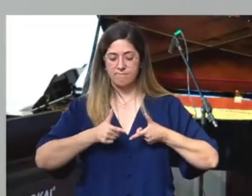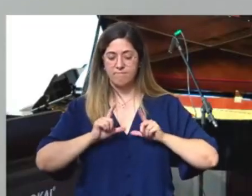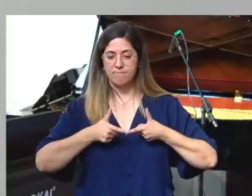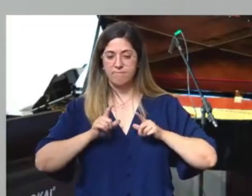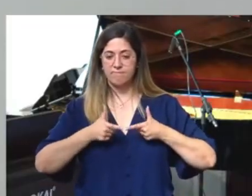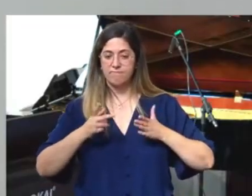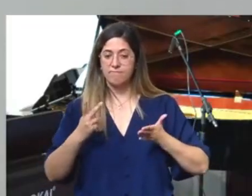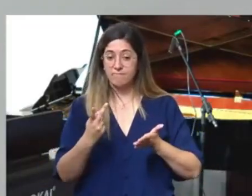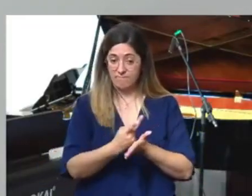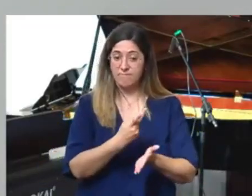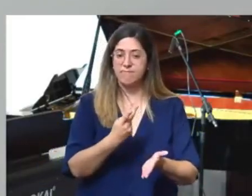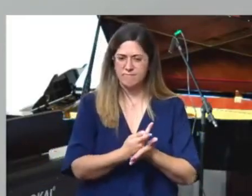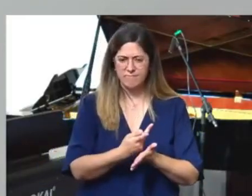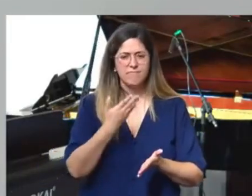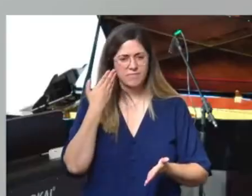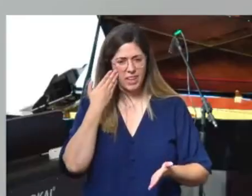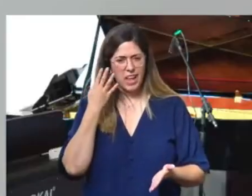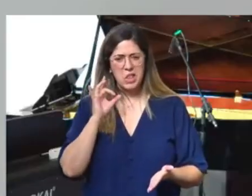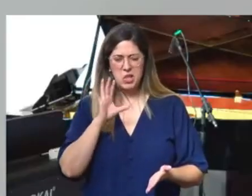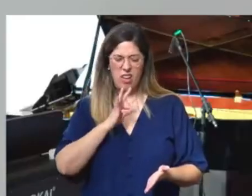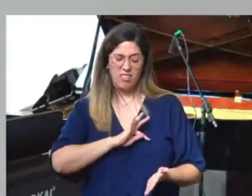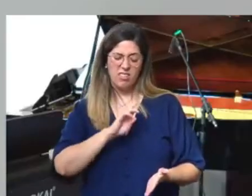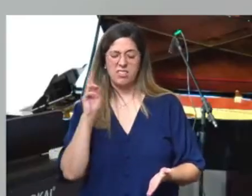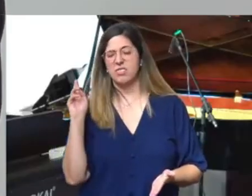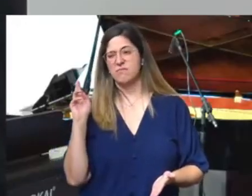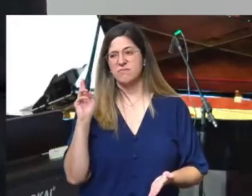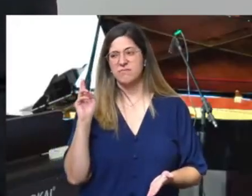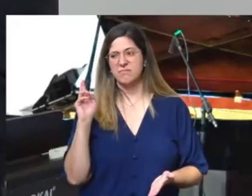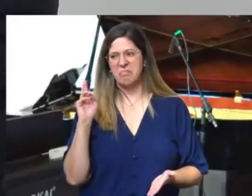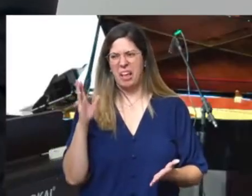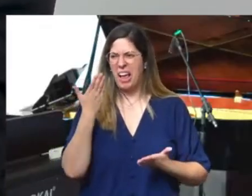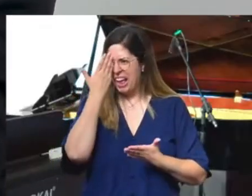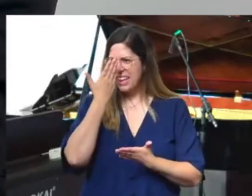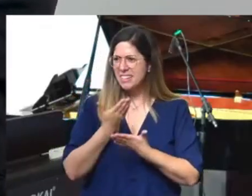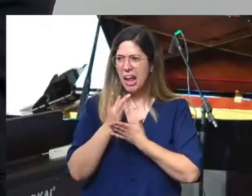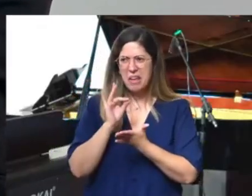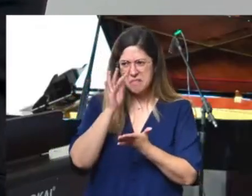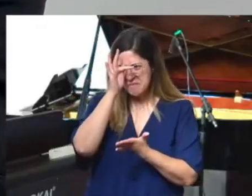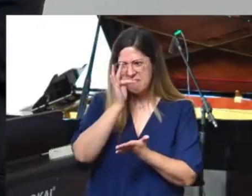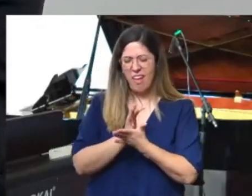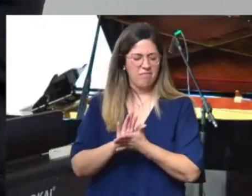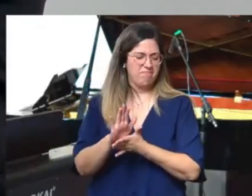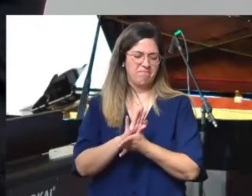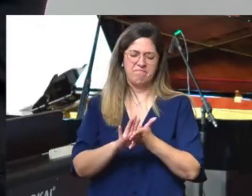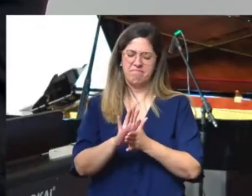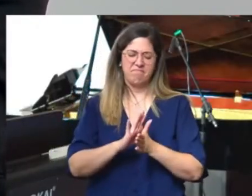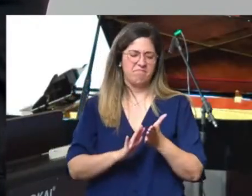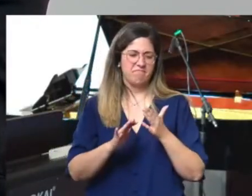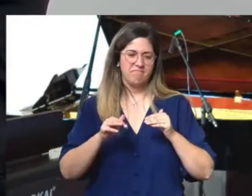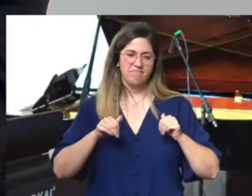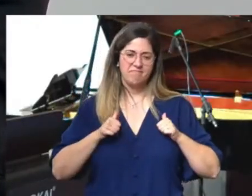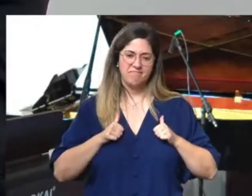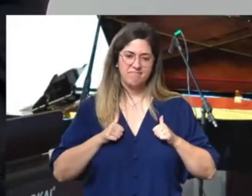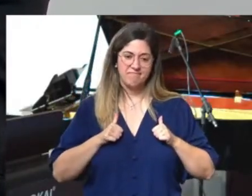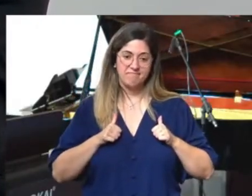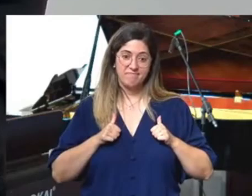judaizantes, inseridos no meio da igreja em Creta.